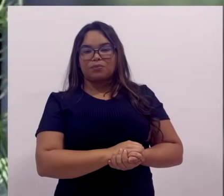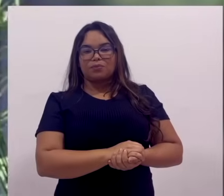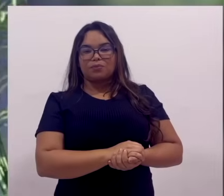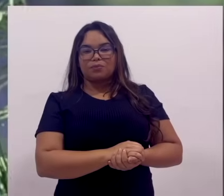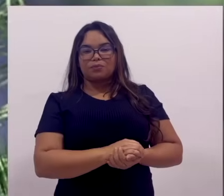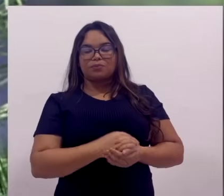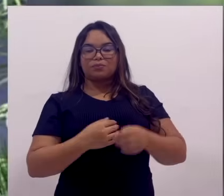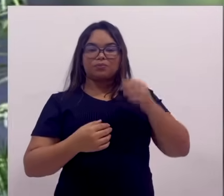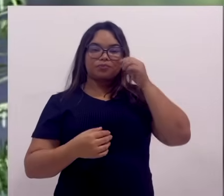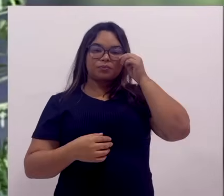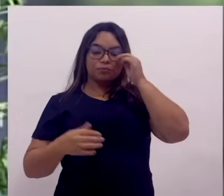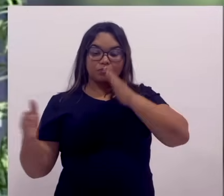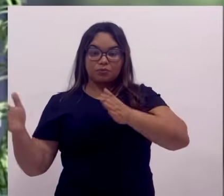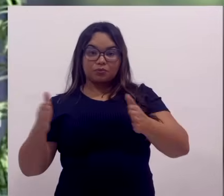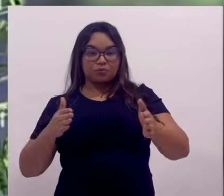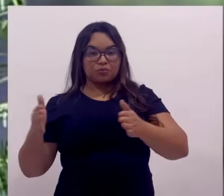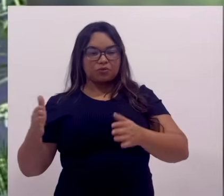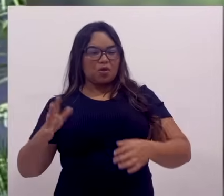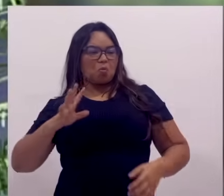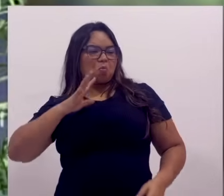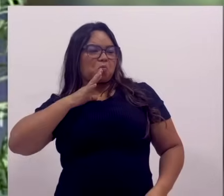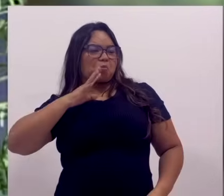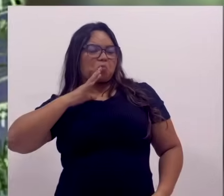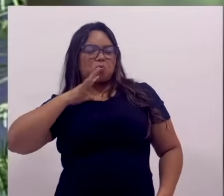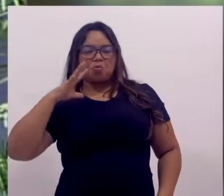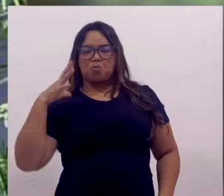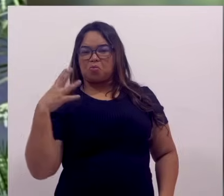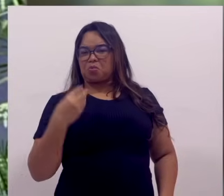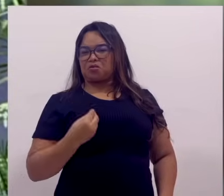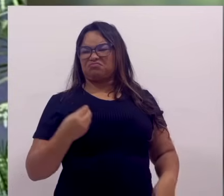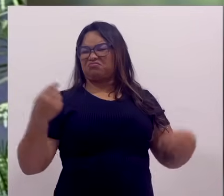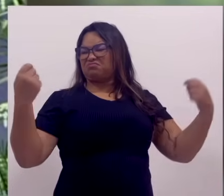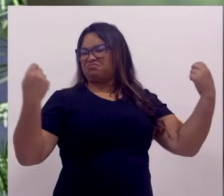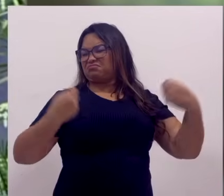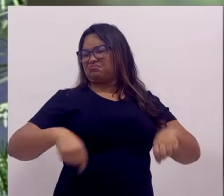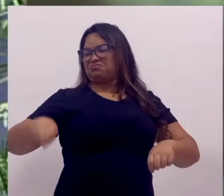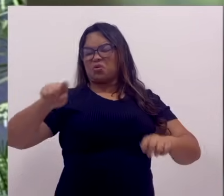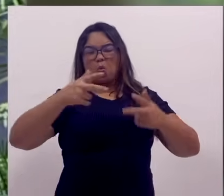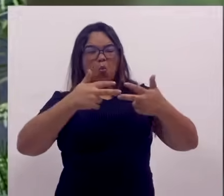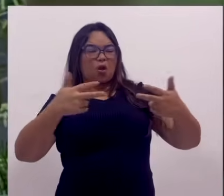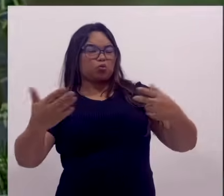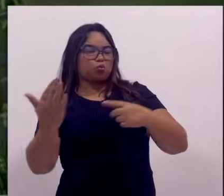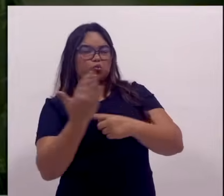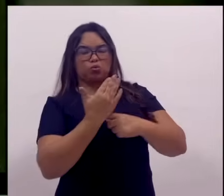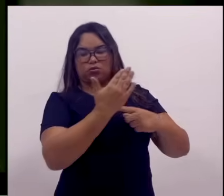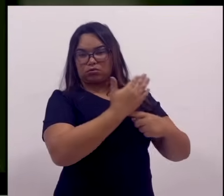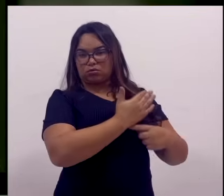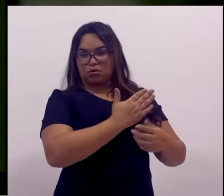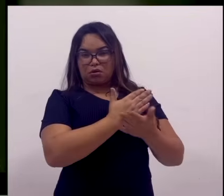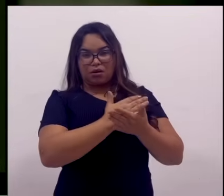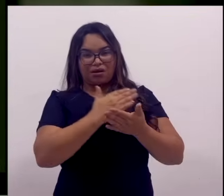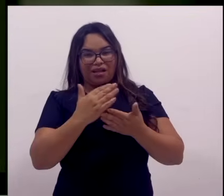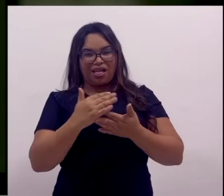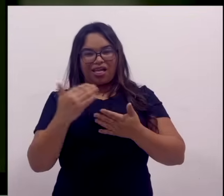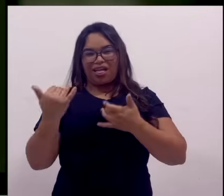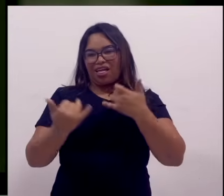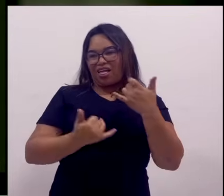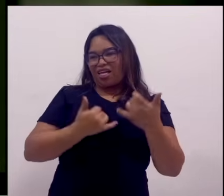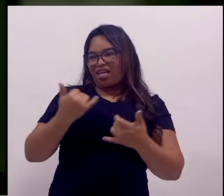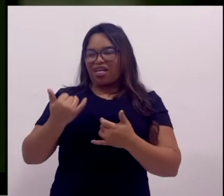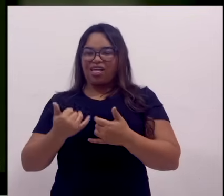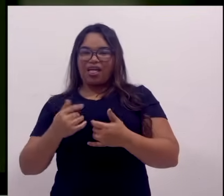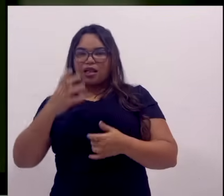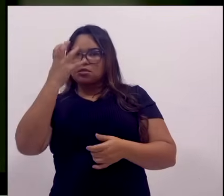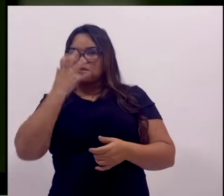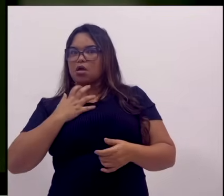sentaram em cima do conhecimento. E o que eles fazem então? Eles ficam ricos e abastados e não têm